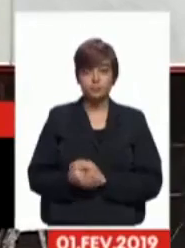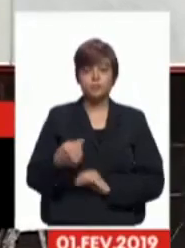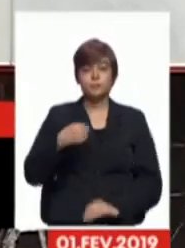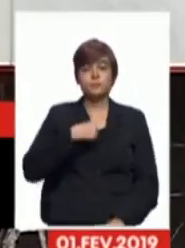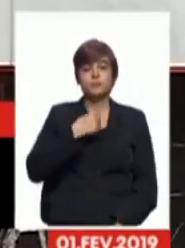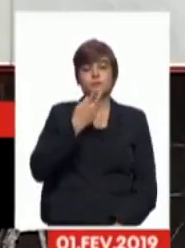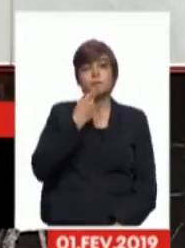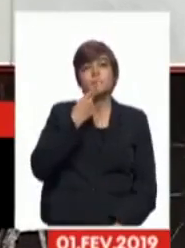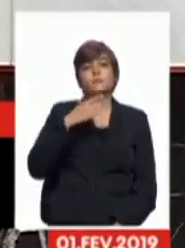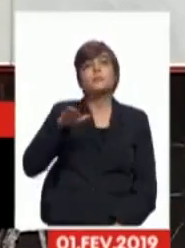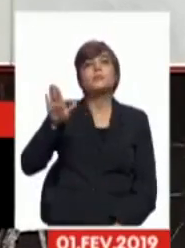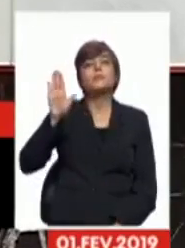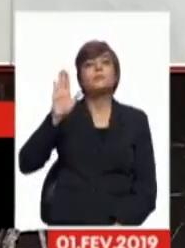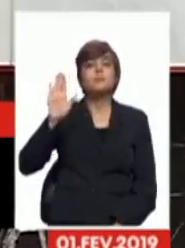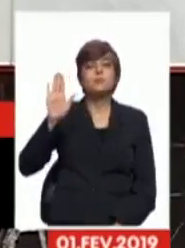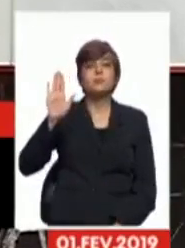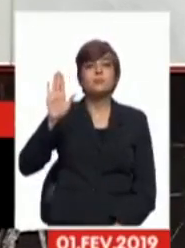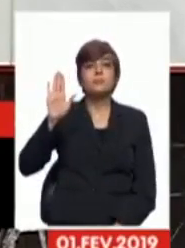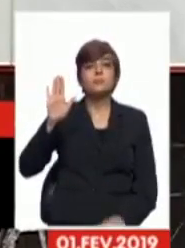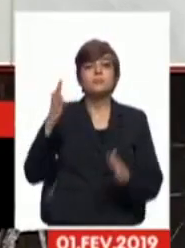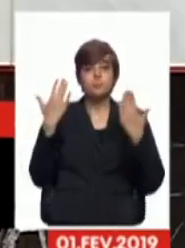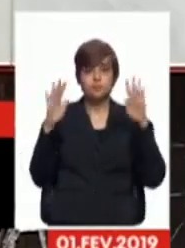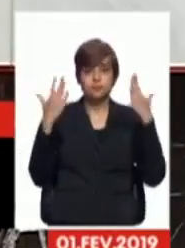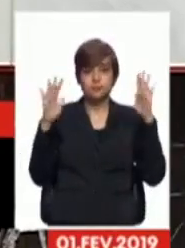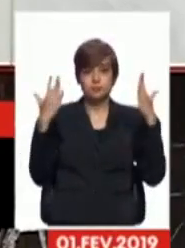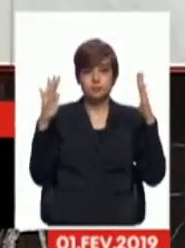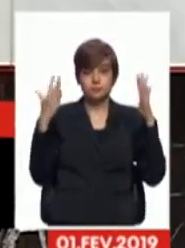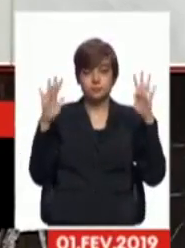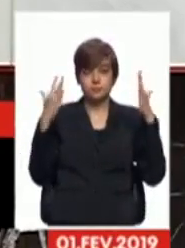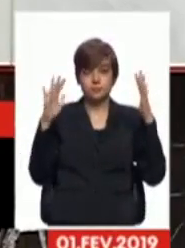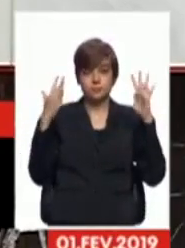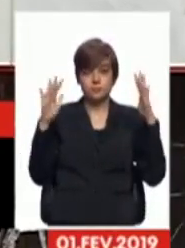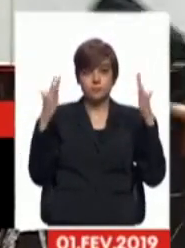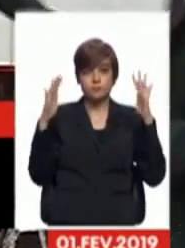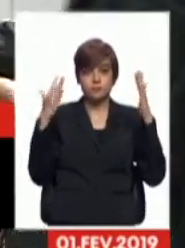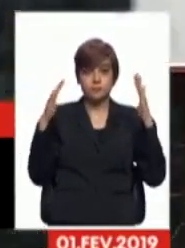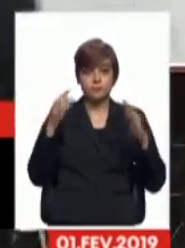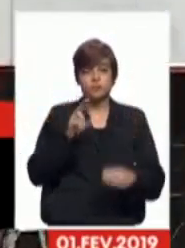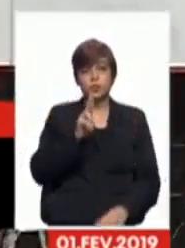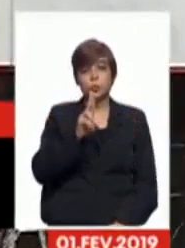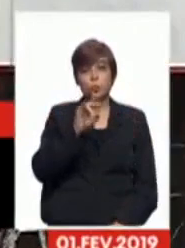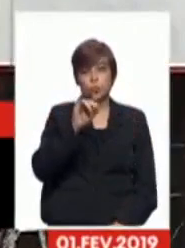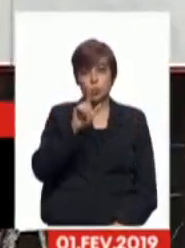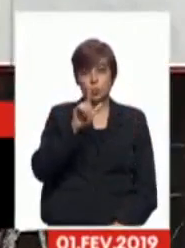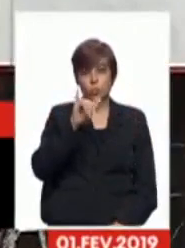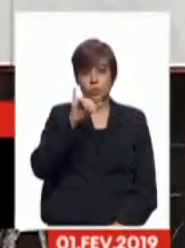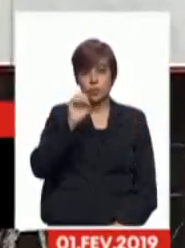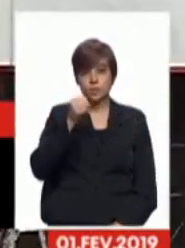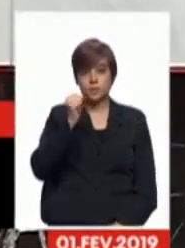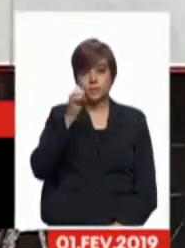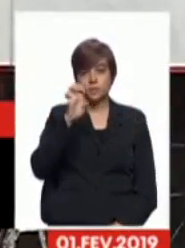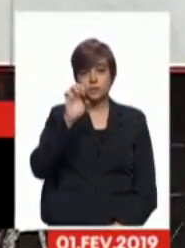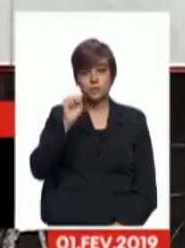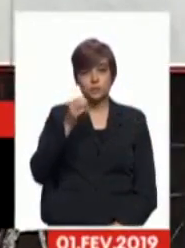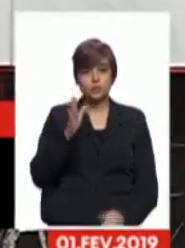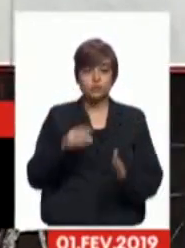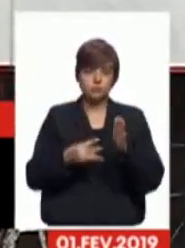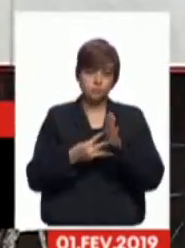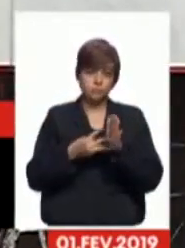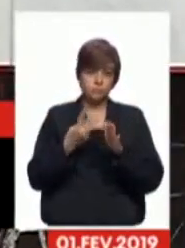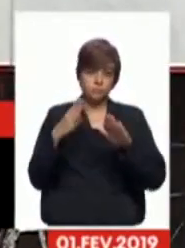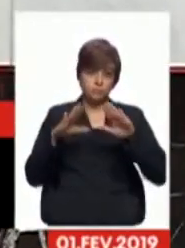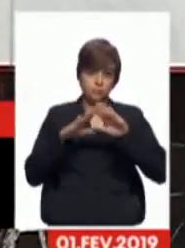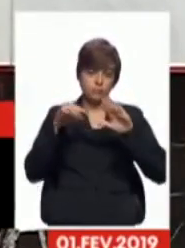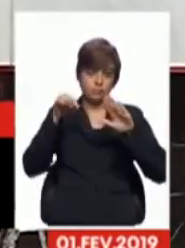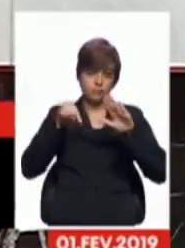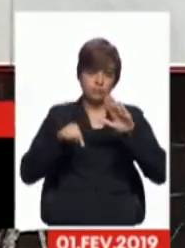Assim o prometo. Esse foi o deputado estadual Ulisses Gomes, do PT, reeleito para o terceiro mandato na Assembleia. Já